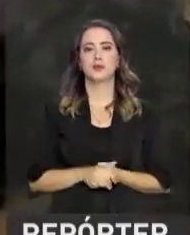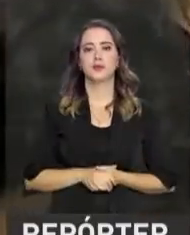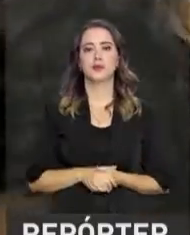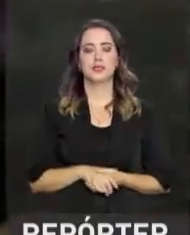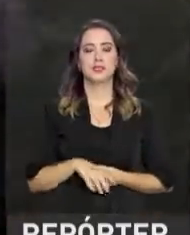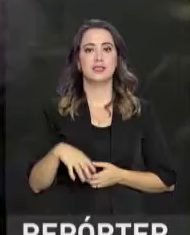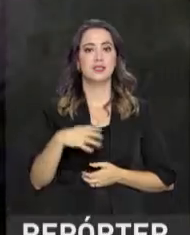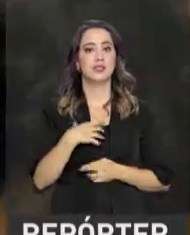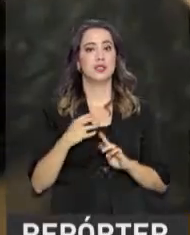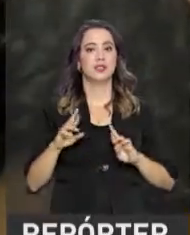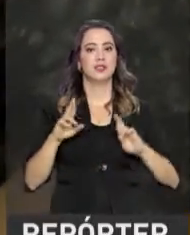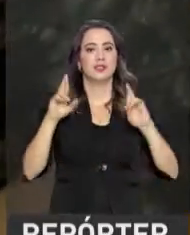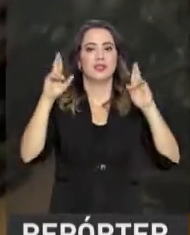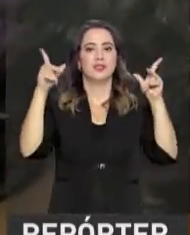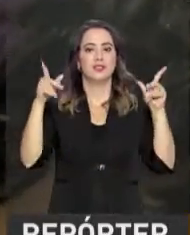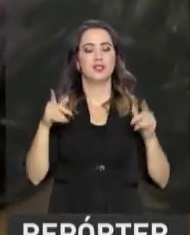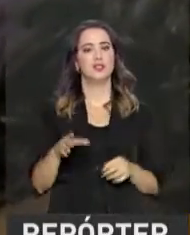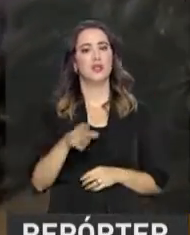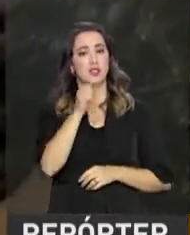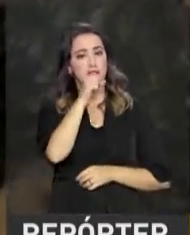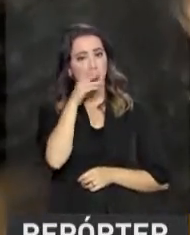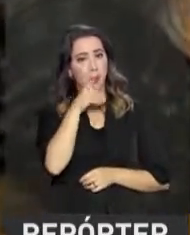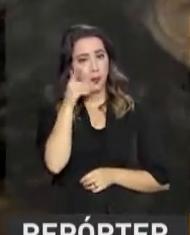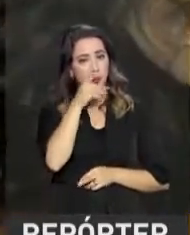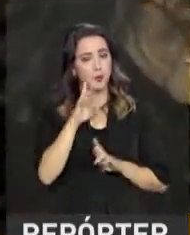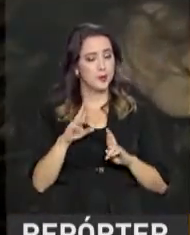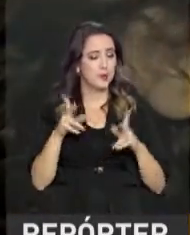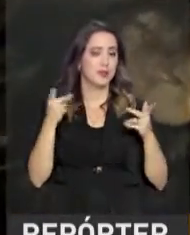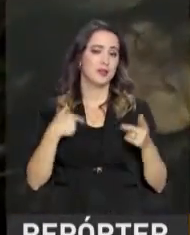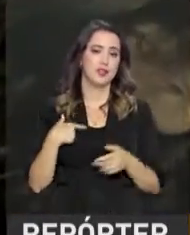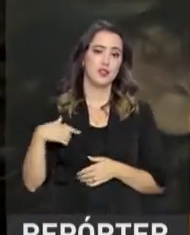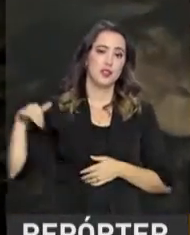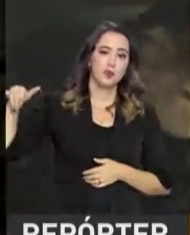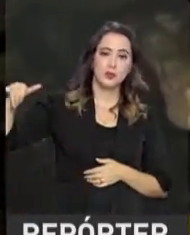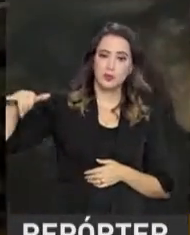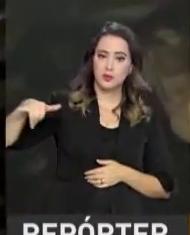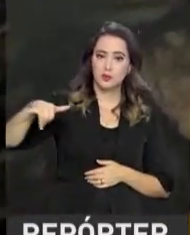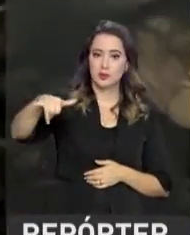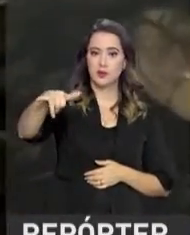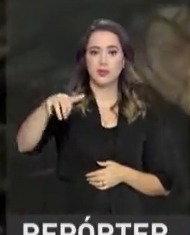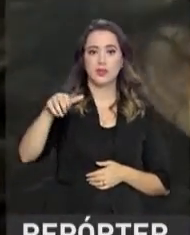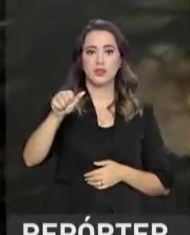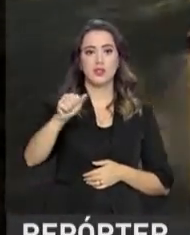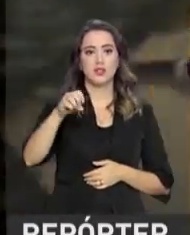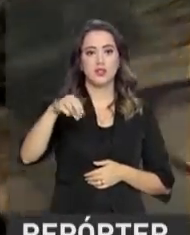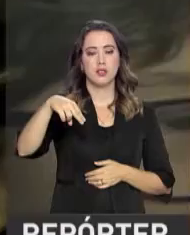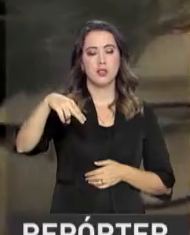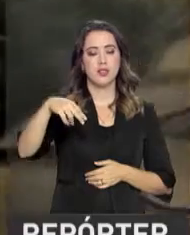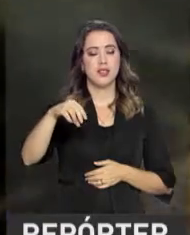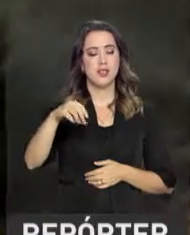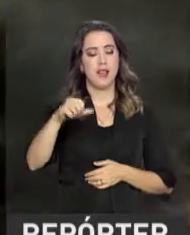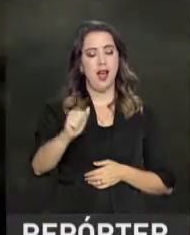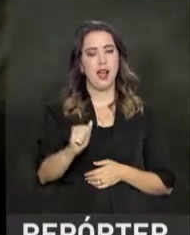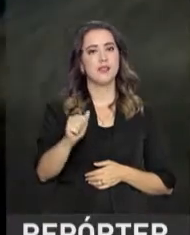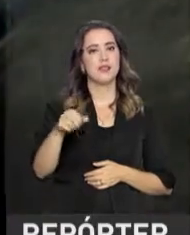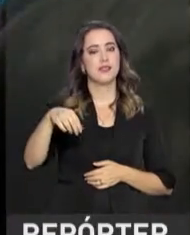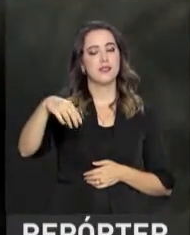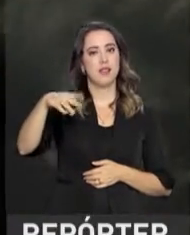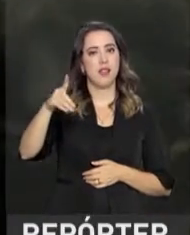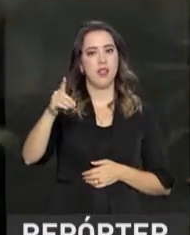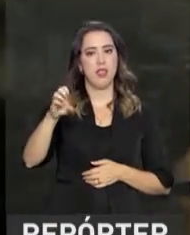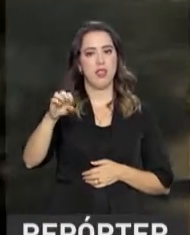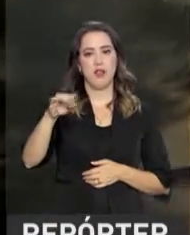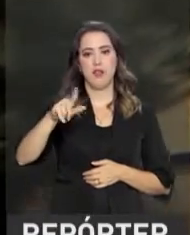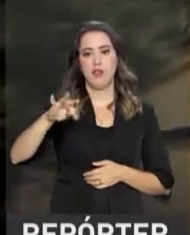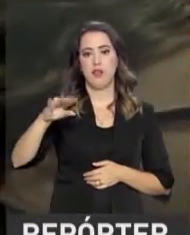coisa diferente no final de semana. Que voei de asa delta. Que foi muito legal a